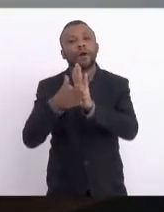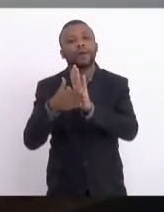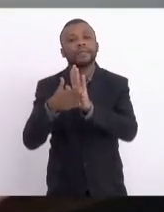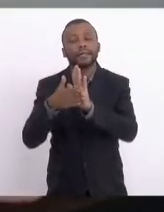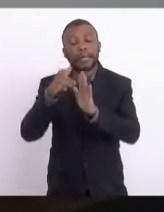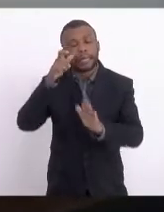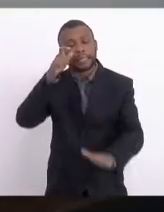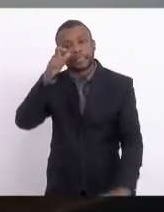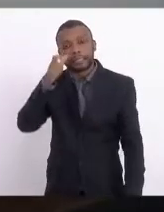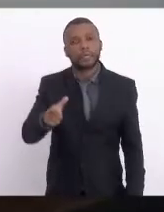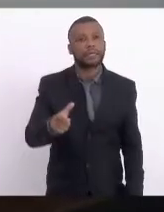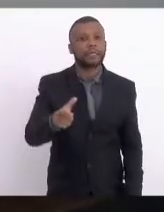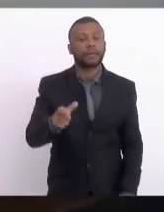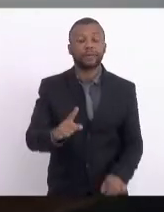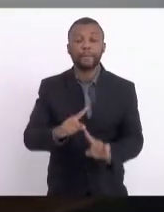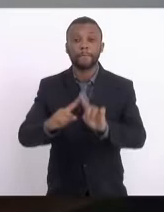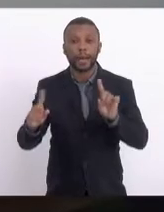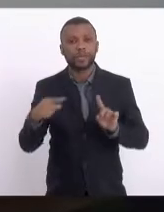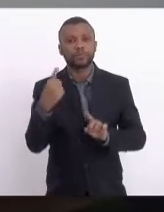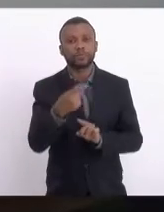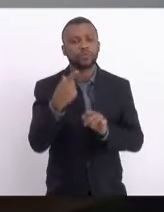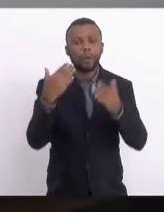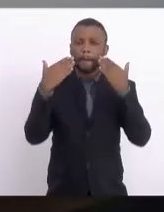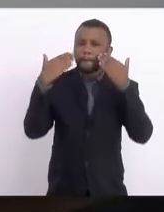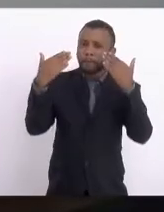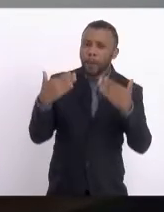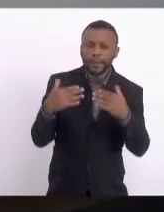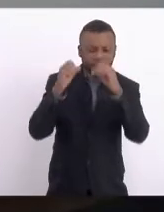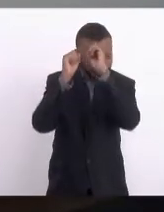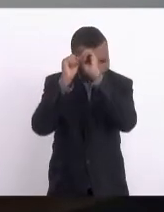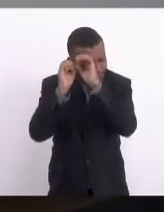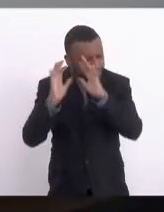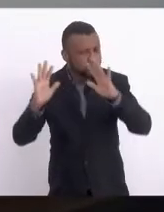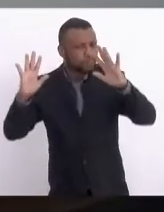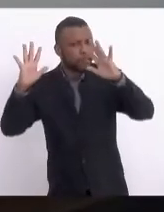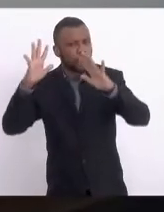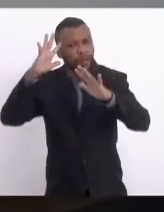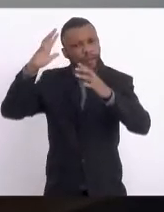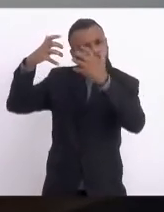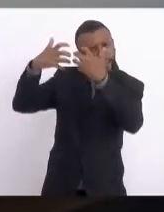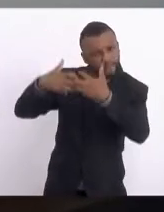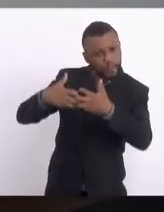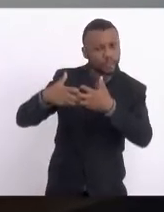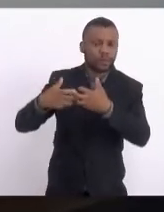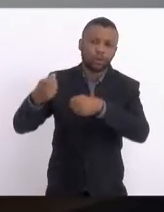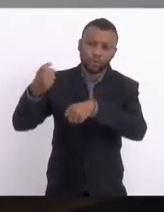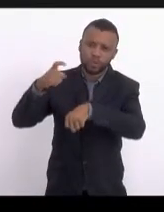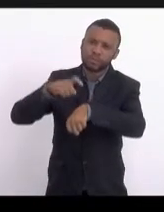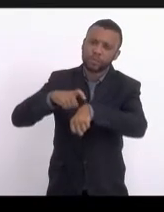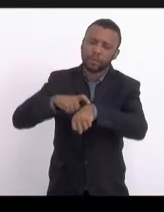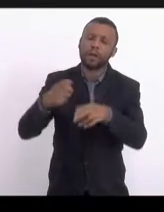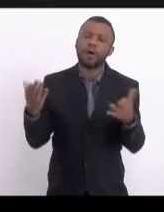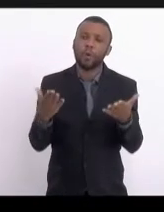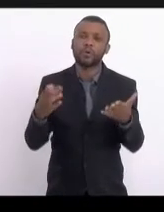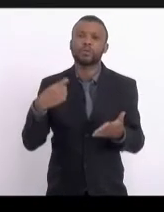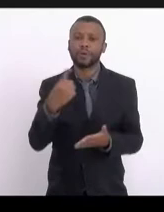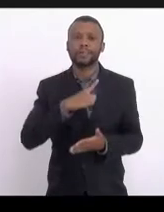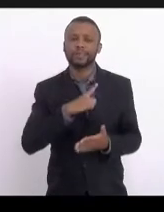interessantíssimas, mas que nos levam a essa reflexão que estamos fazendo na tarde de hoje.